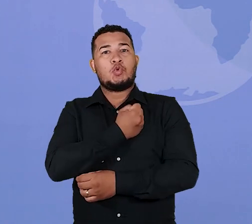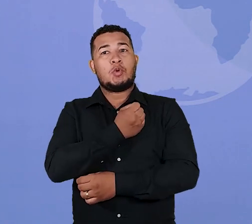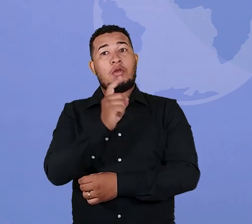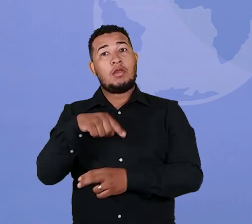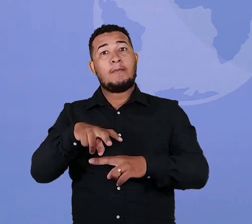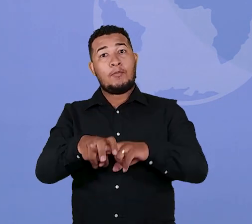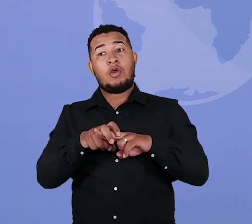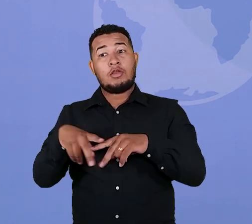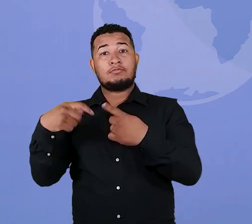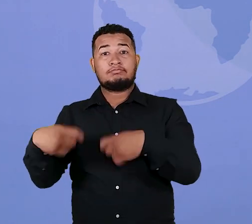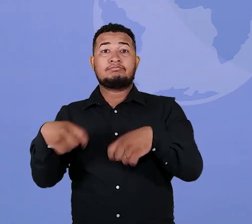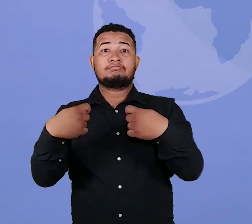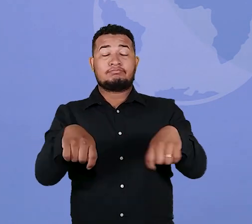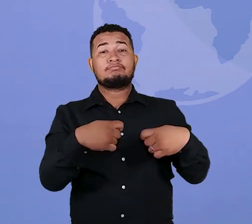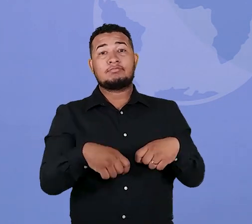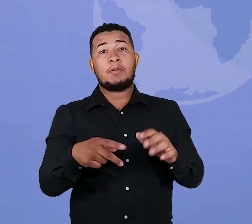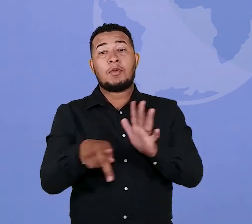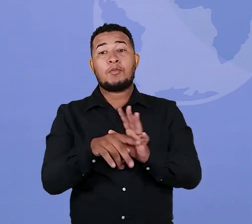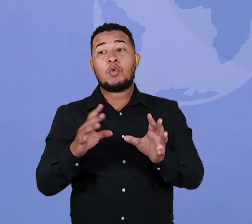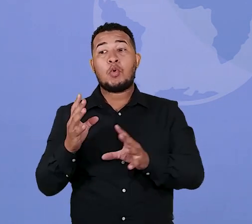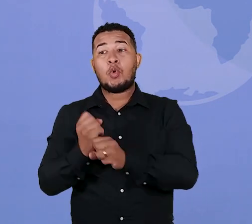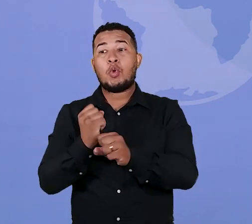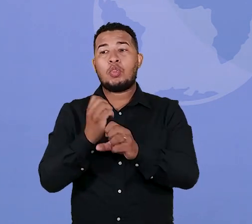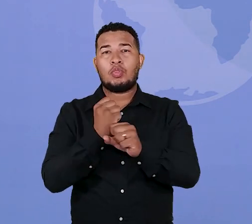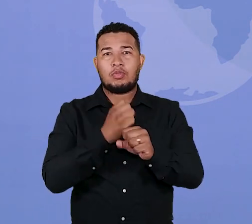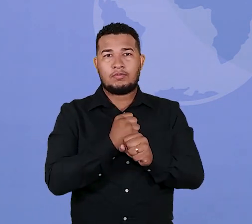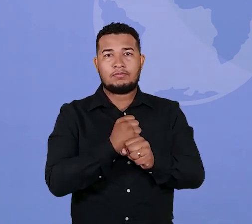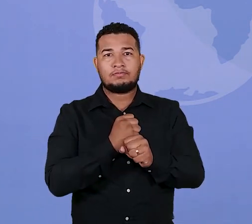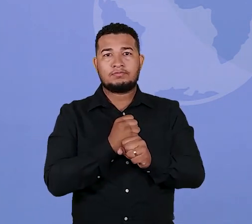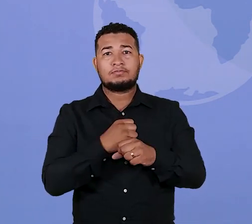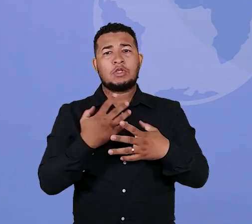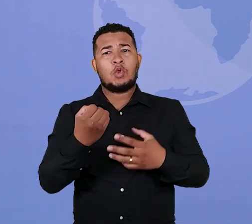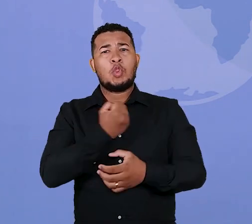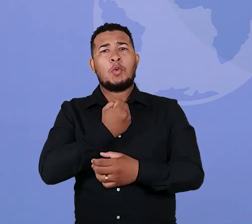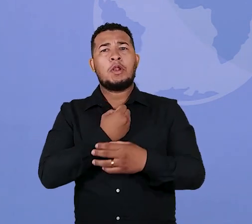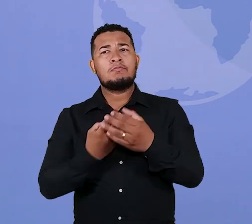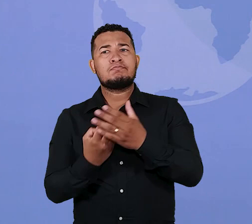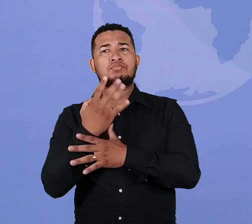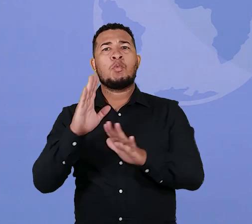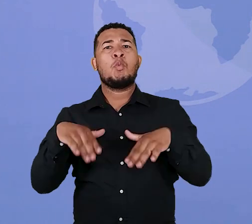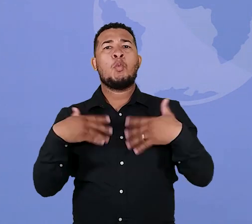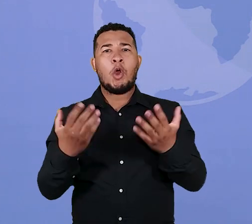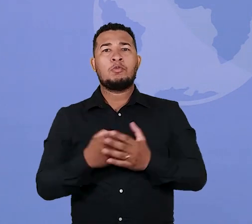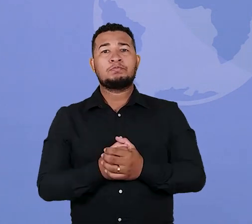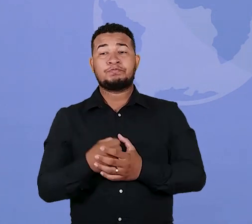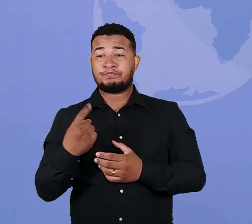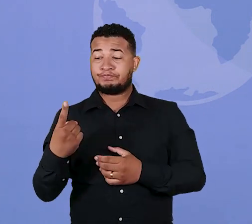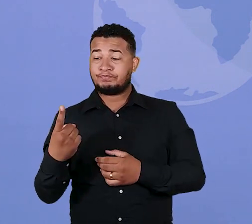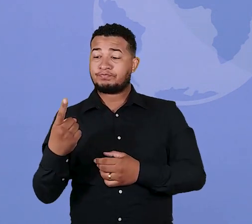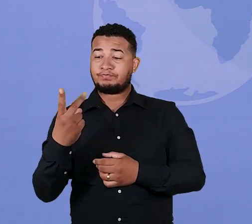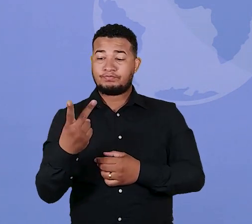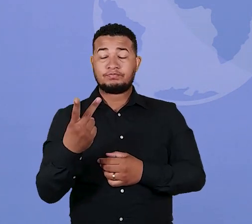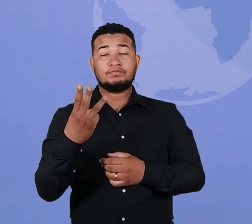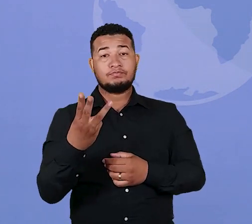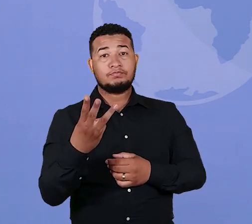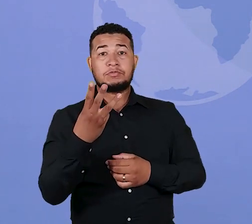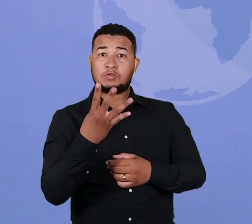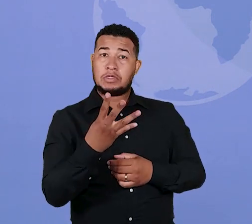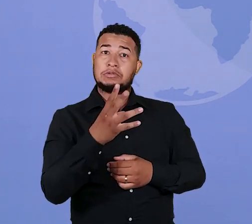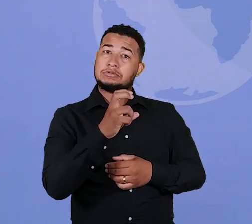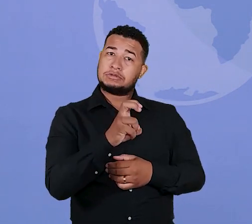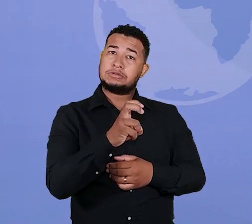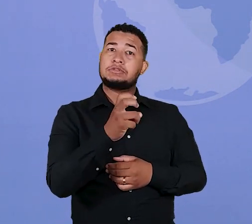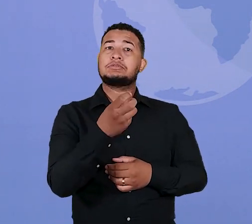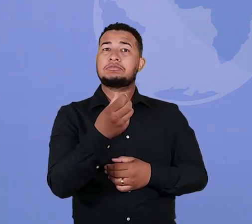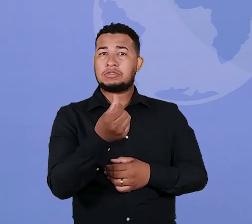criaram por causa de necessidade de contar. E que número que criaram? O 1, 2, 3,